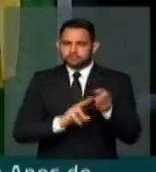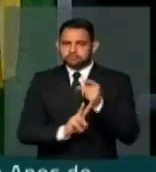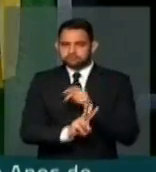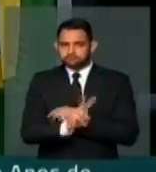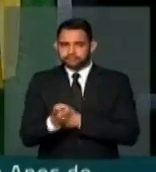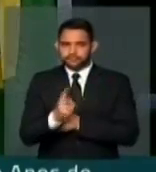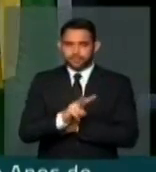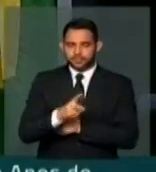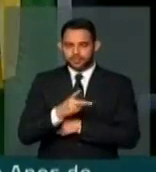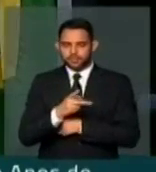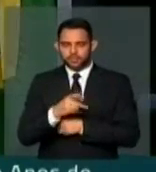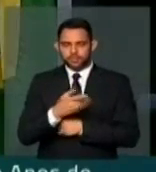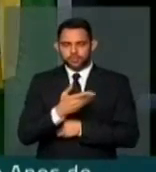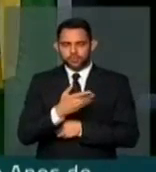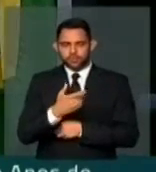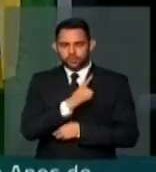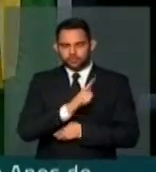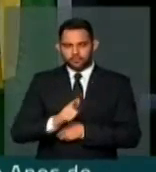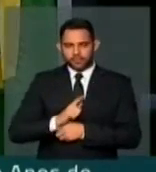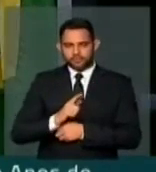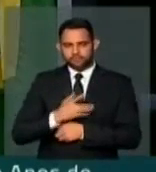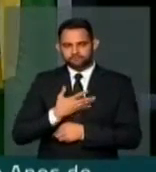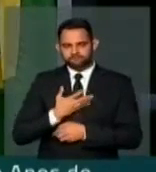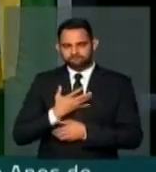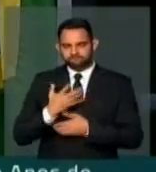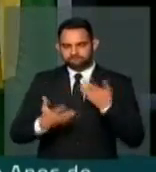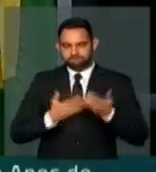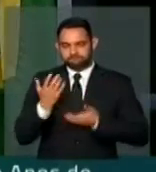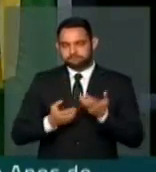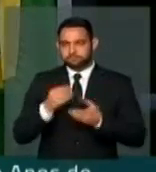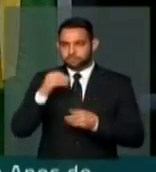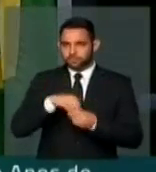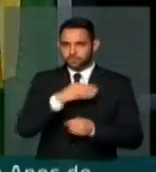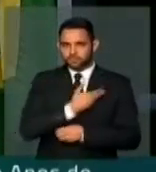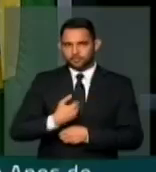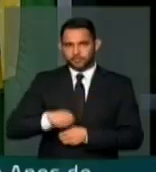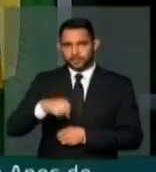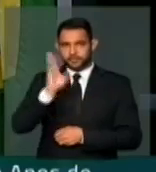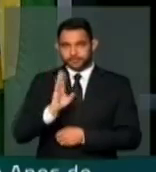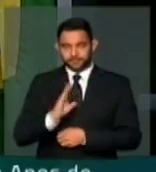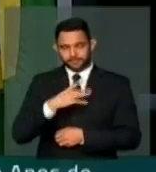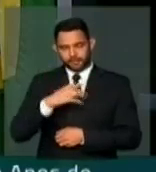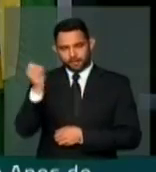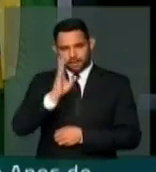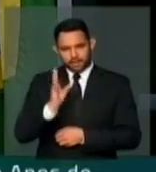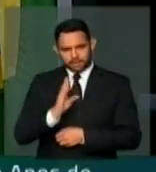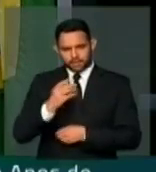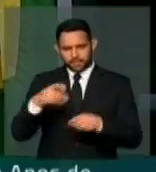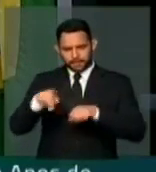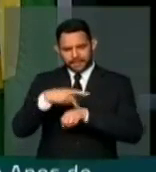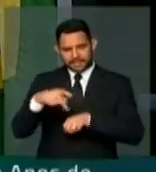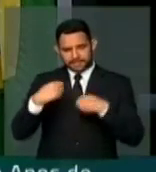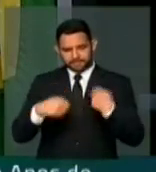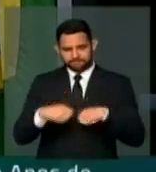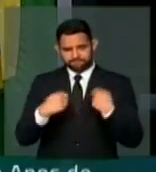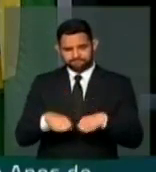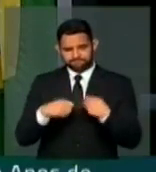de poder e de oxigenação na máquina pública. O Brasil é um país que precisa